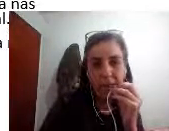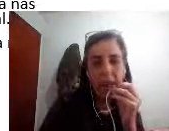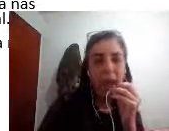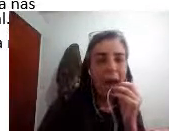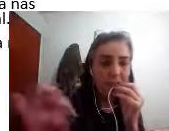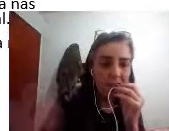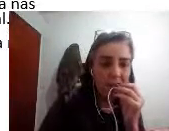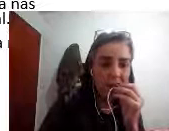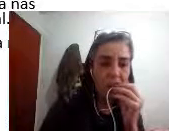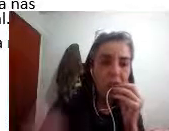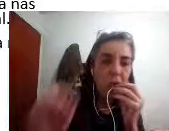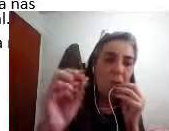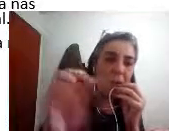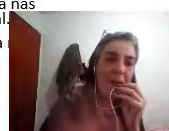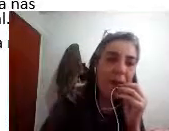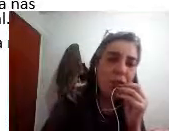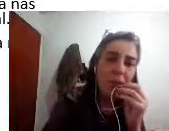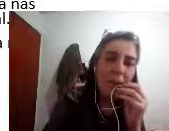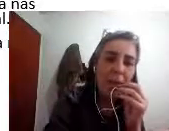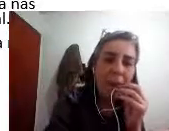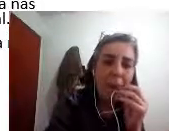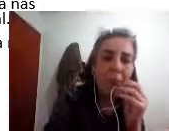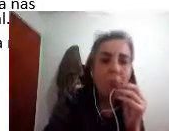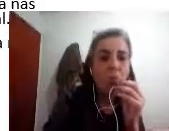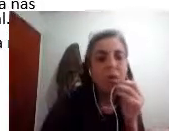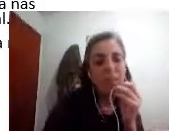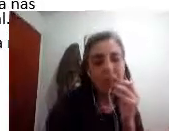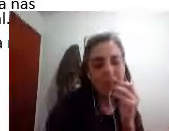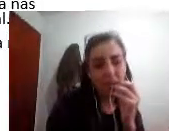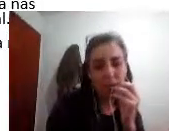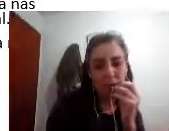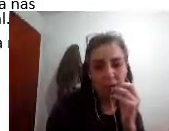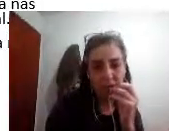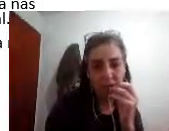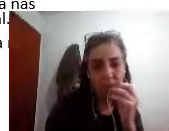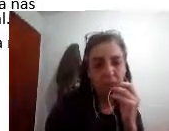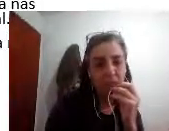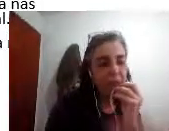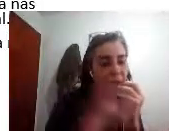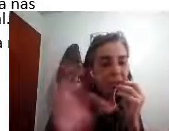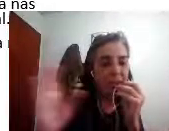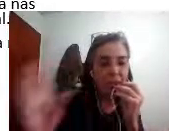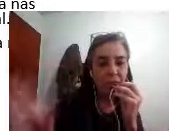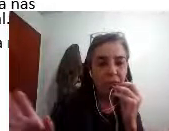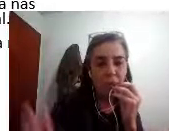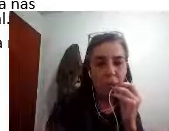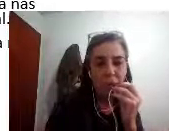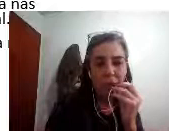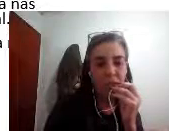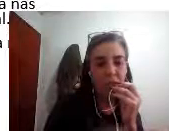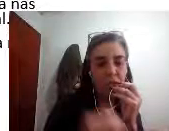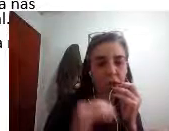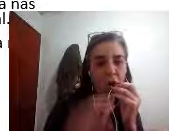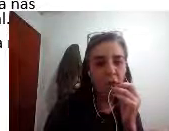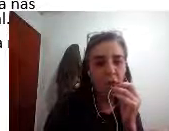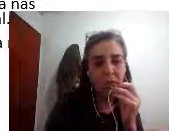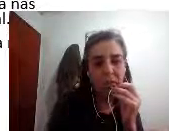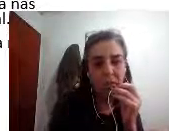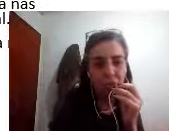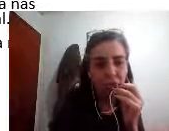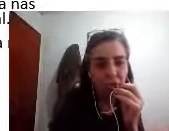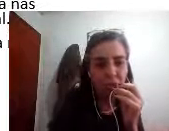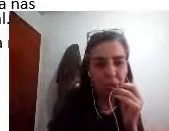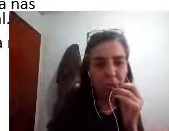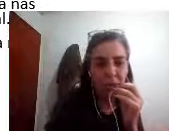2. Atenção, copiar somente a pergunta e a resposta, tá bom? Não é necessário que você copie todas